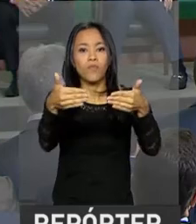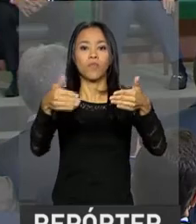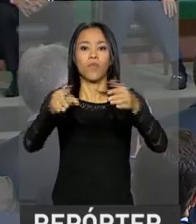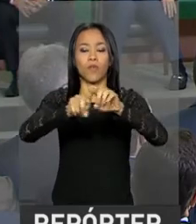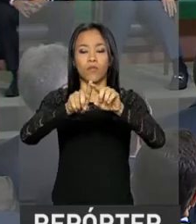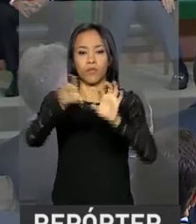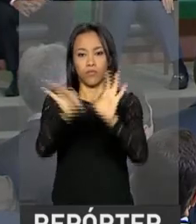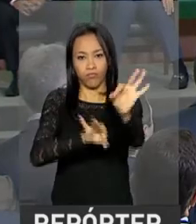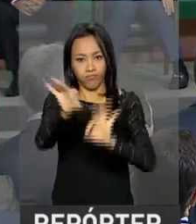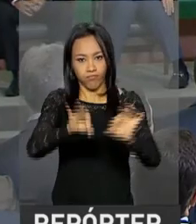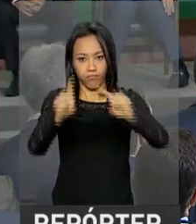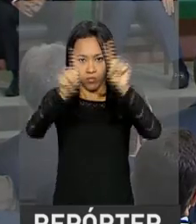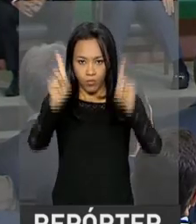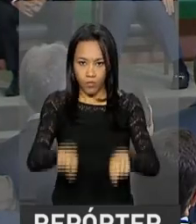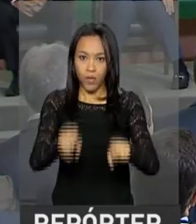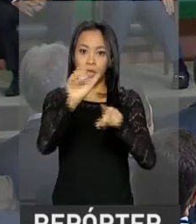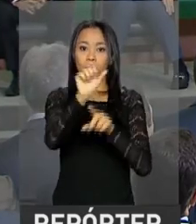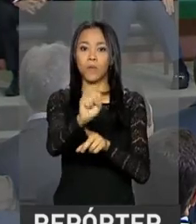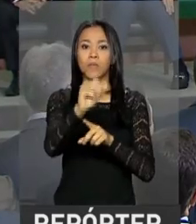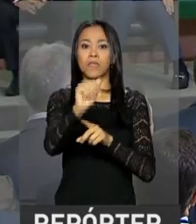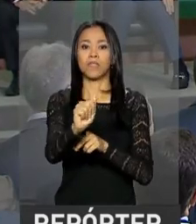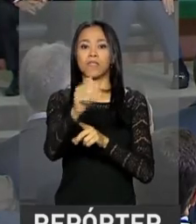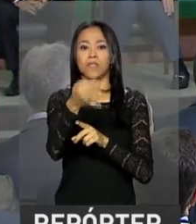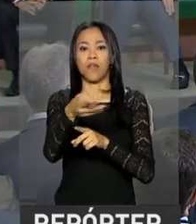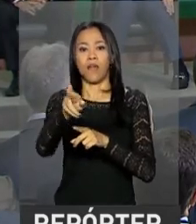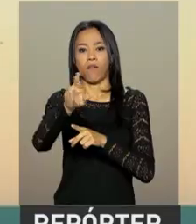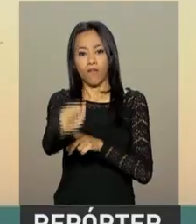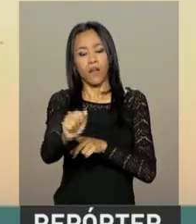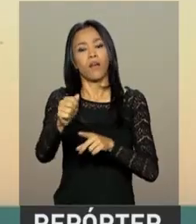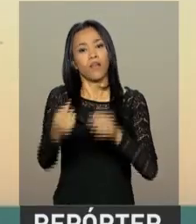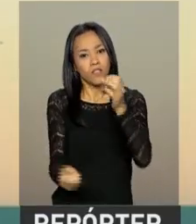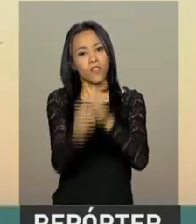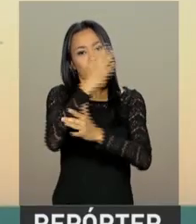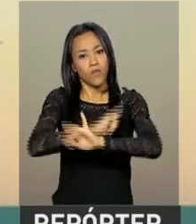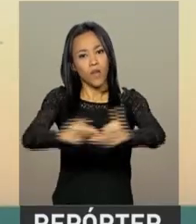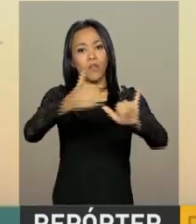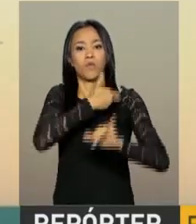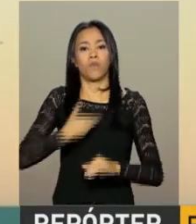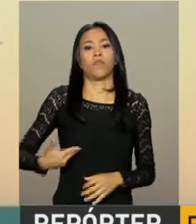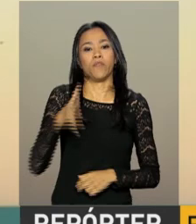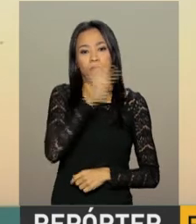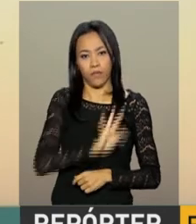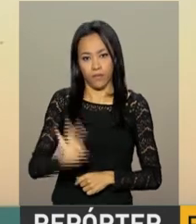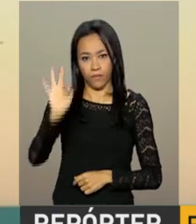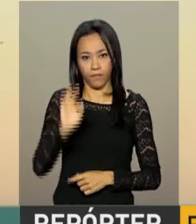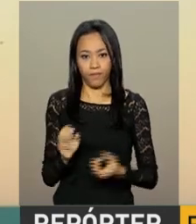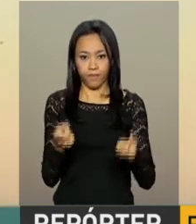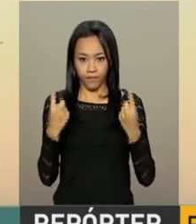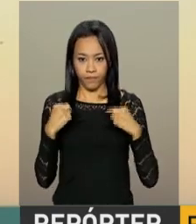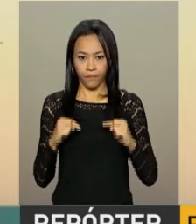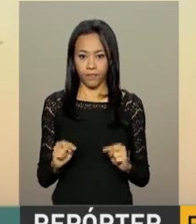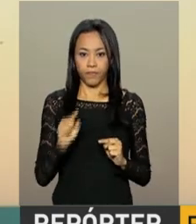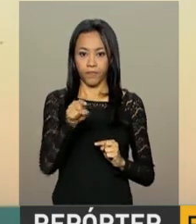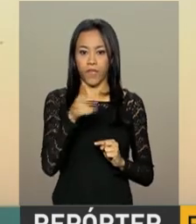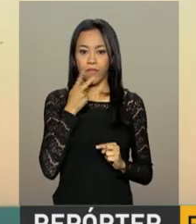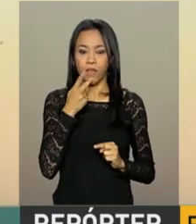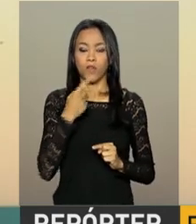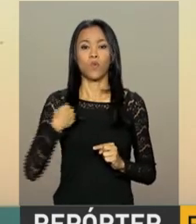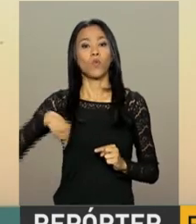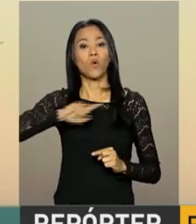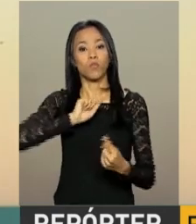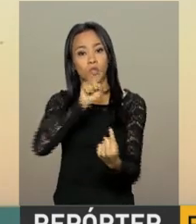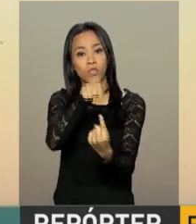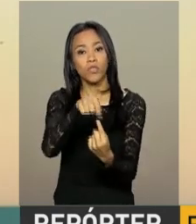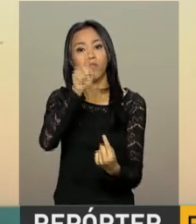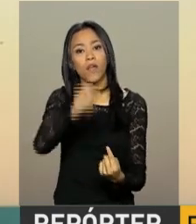2007 2020 lançado pelo governo federal e nossa meta é titular dos ventos